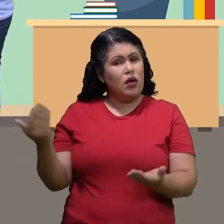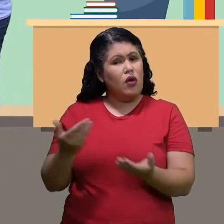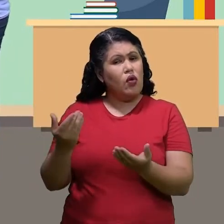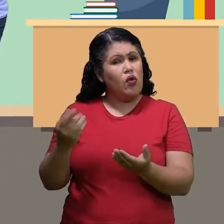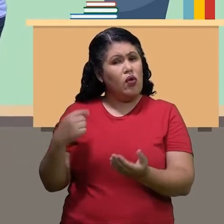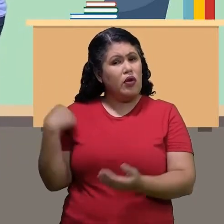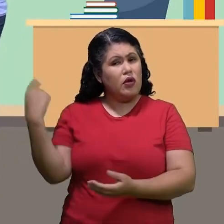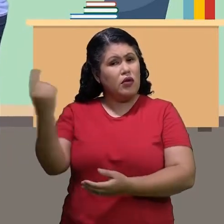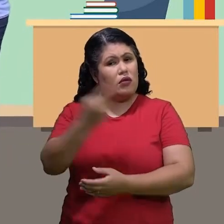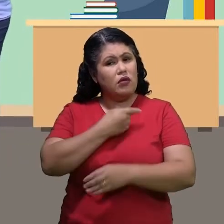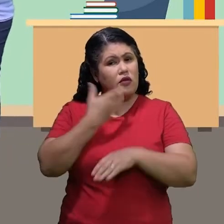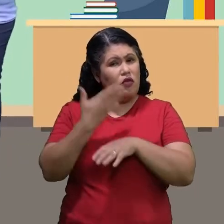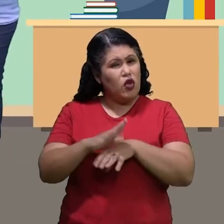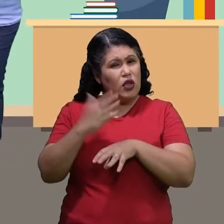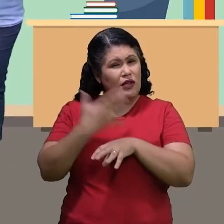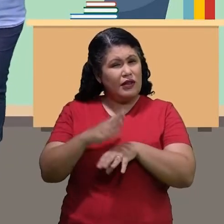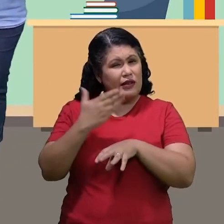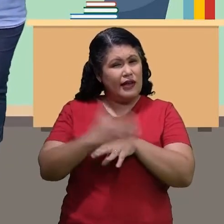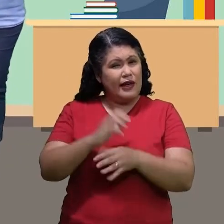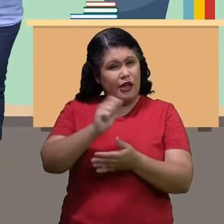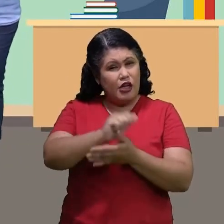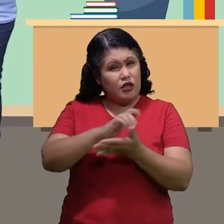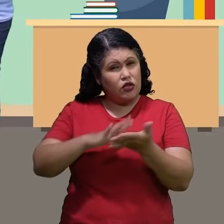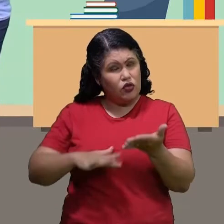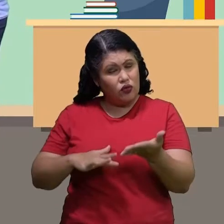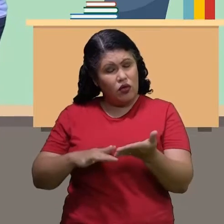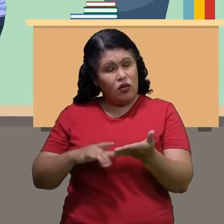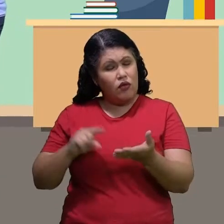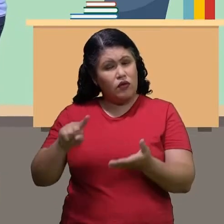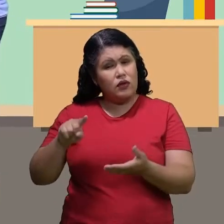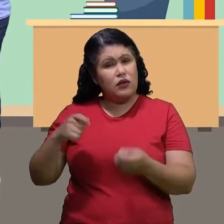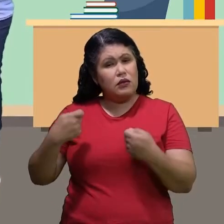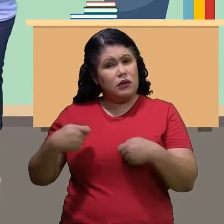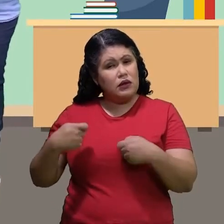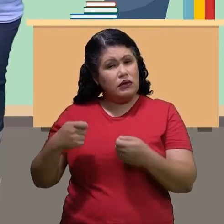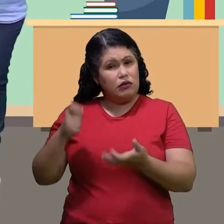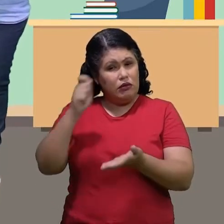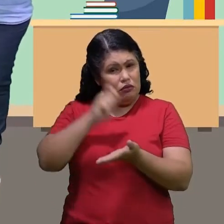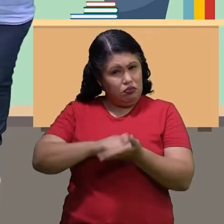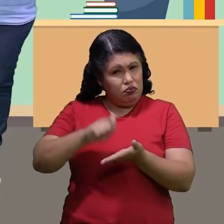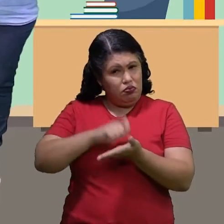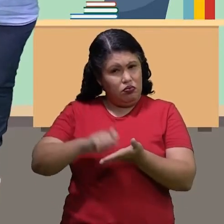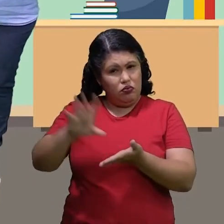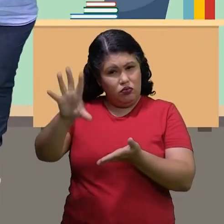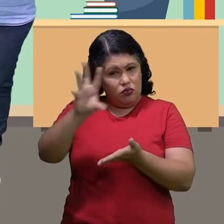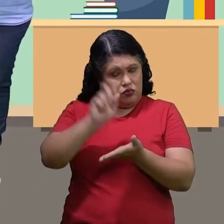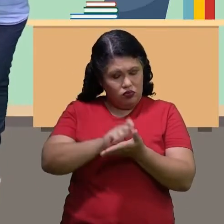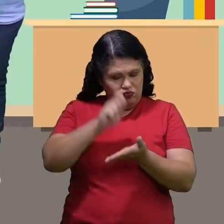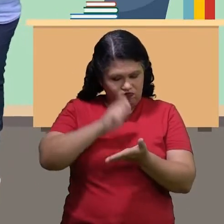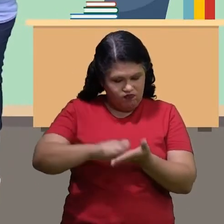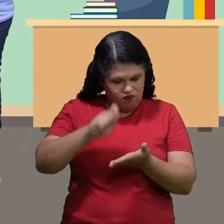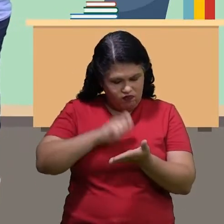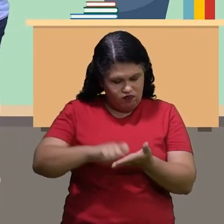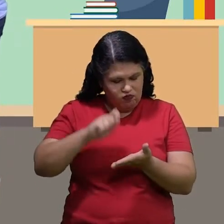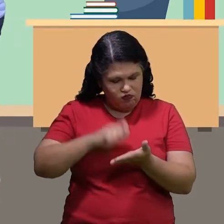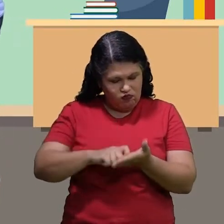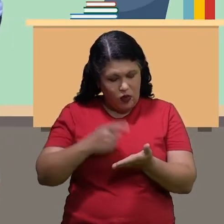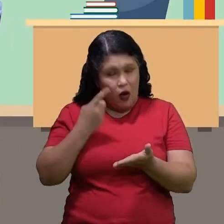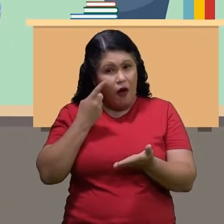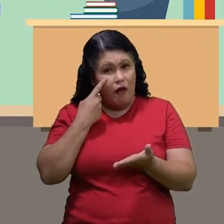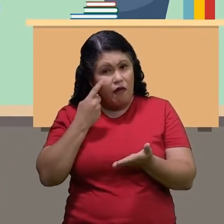esse conteúdo, vocês, numa habilidade de anotar no caderninho e tudo, se vocês conseguiram de uma certa